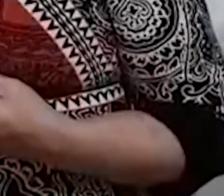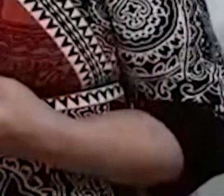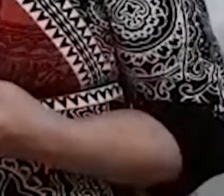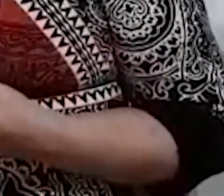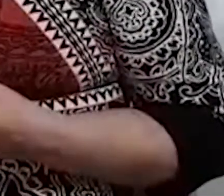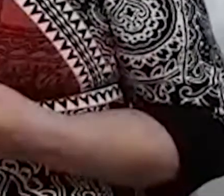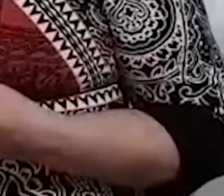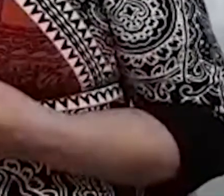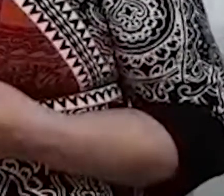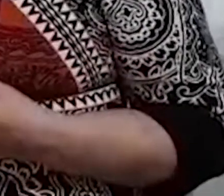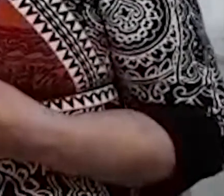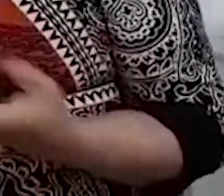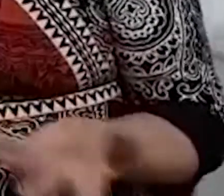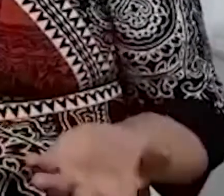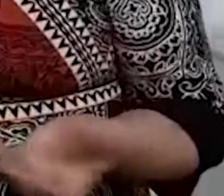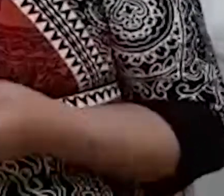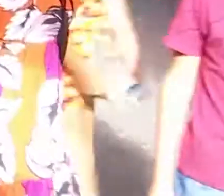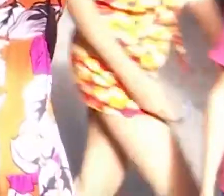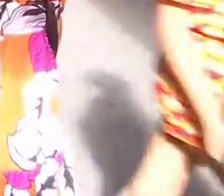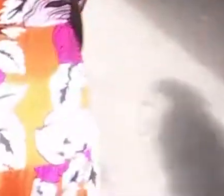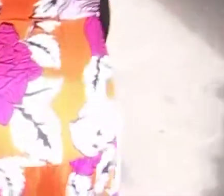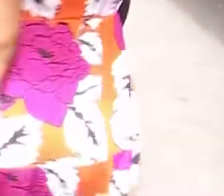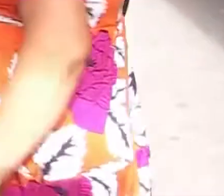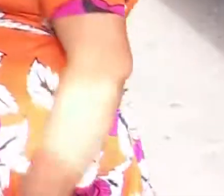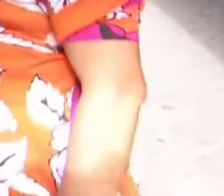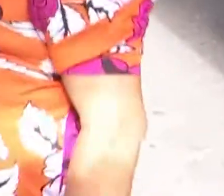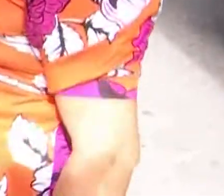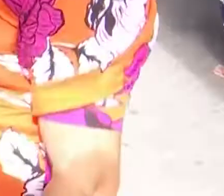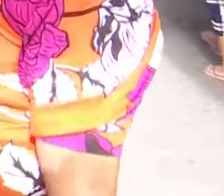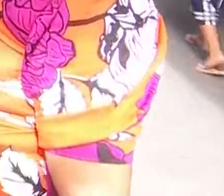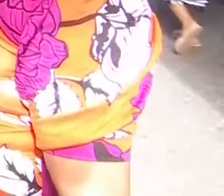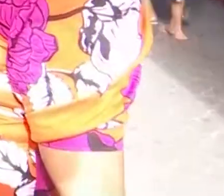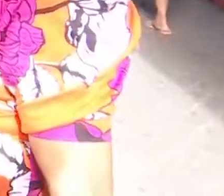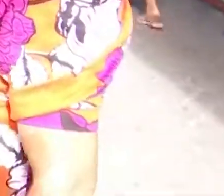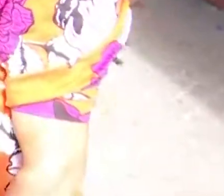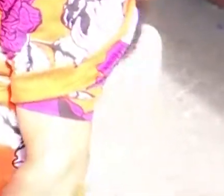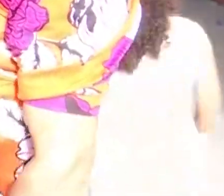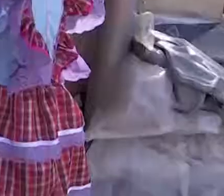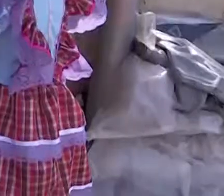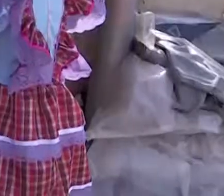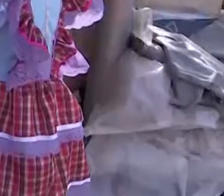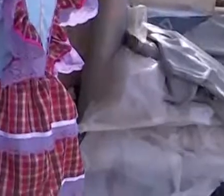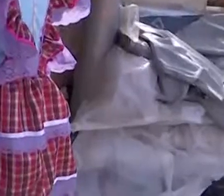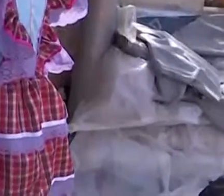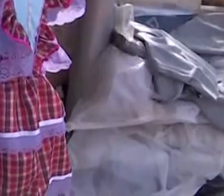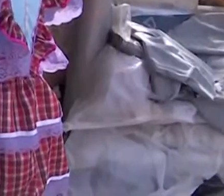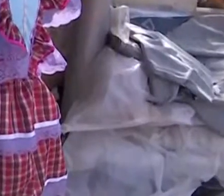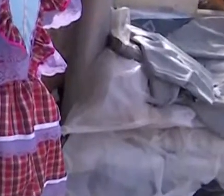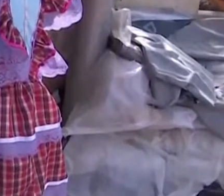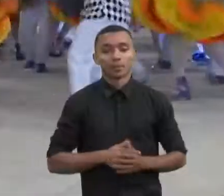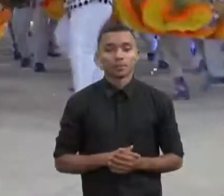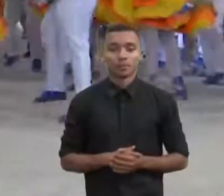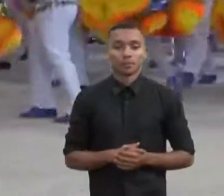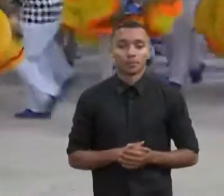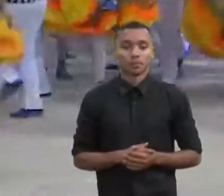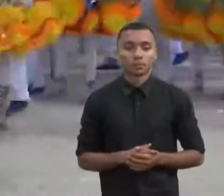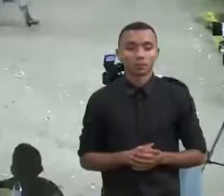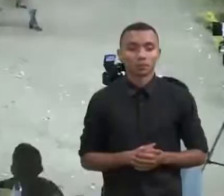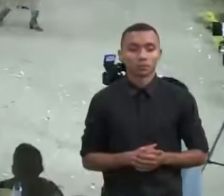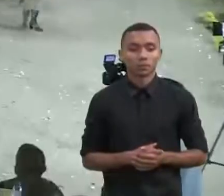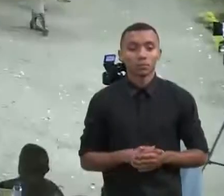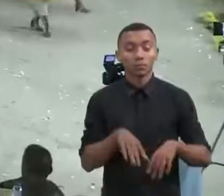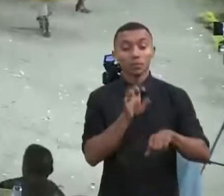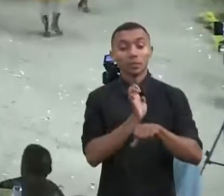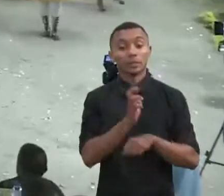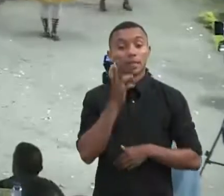e levo para onde eu trabalho. E para muita gente, os festejos juninos representam renda extra. No